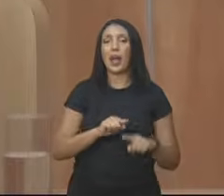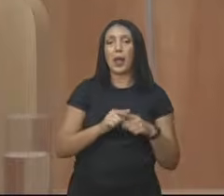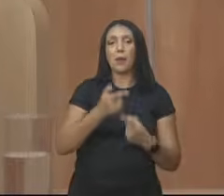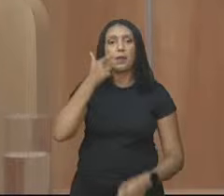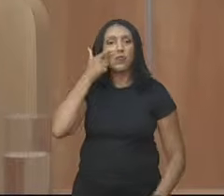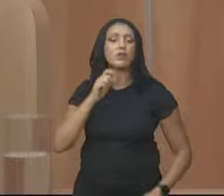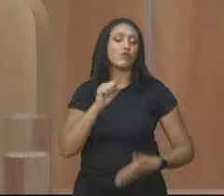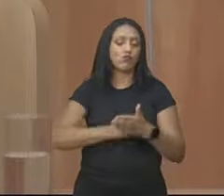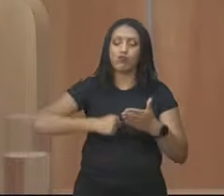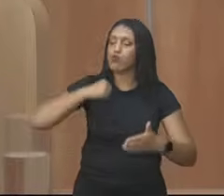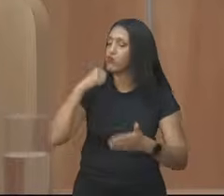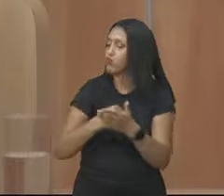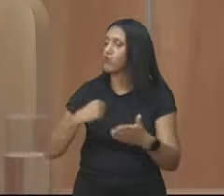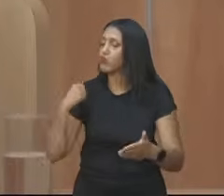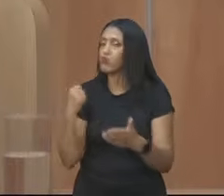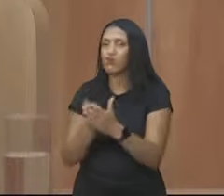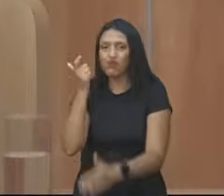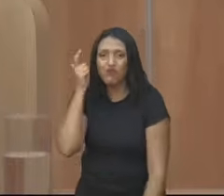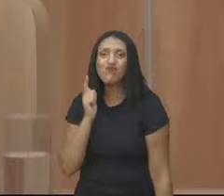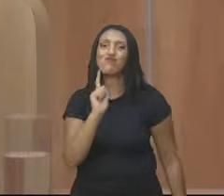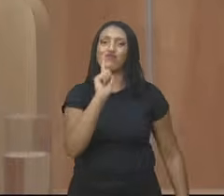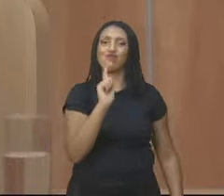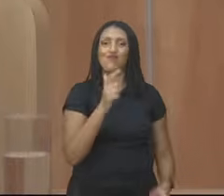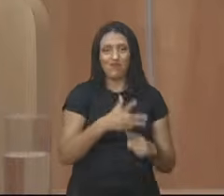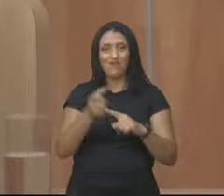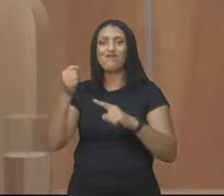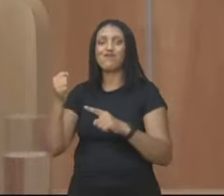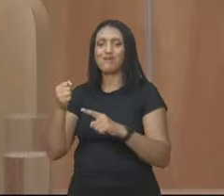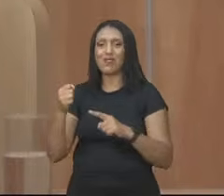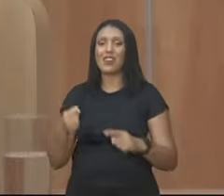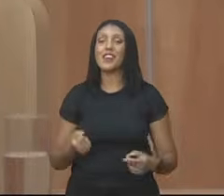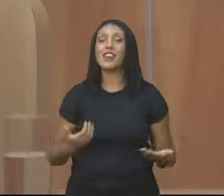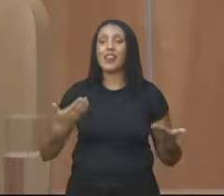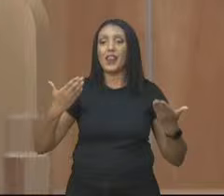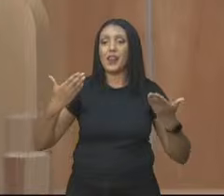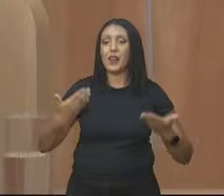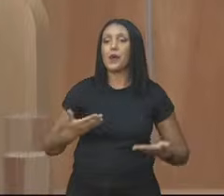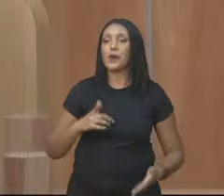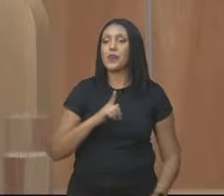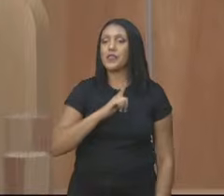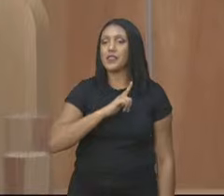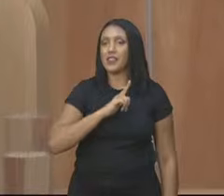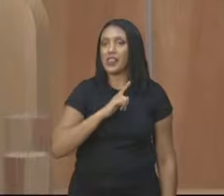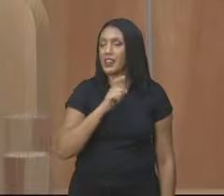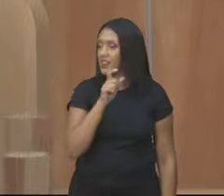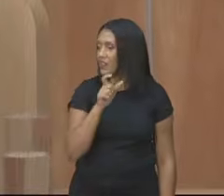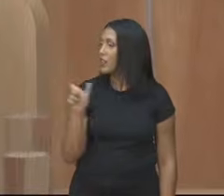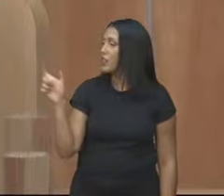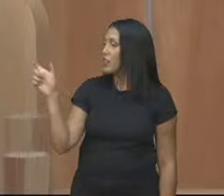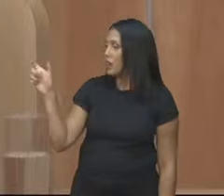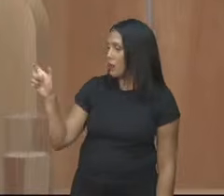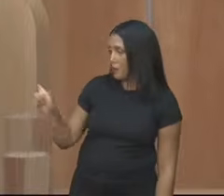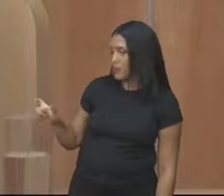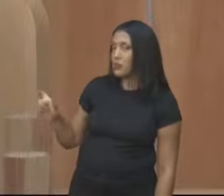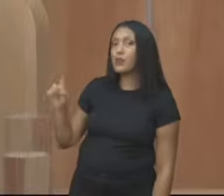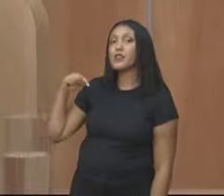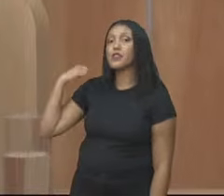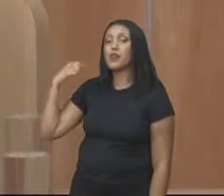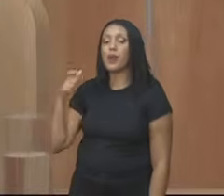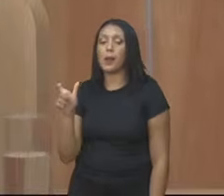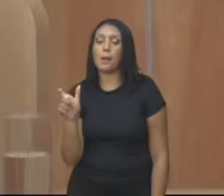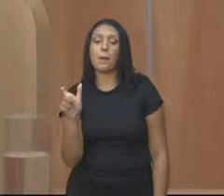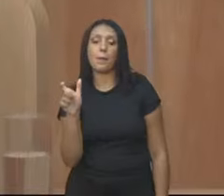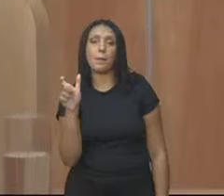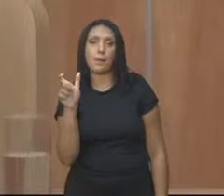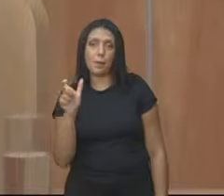nós temos aqui, ó, vereadores, tudo níveis, advogado, policial, nós temos tudo. Pessoas cantor, pessoas que veio